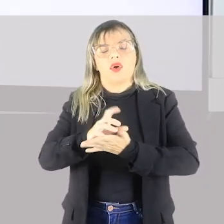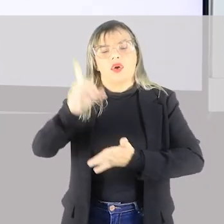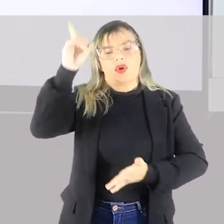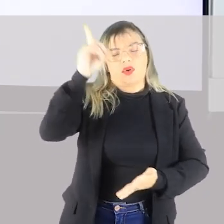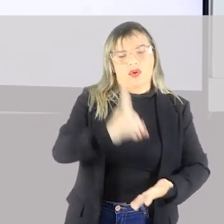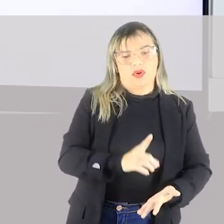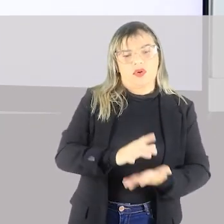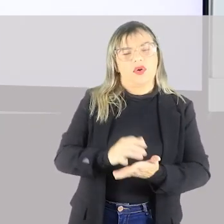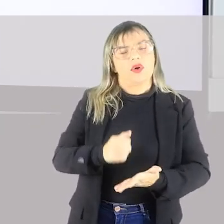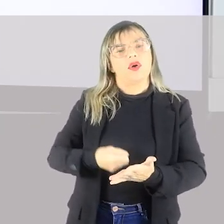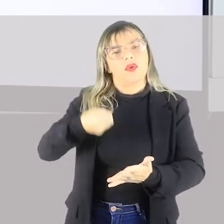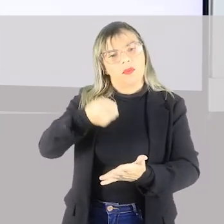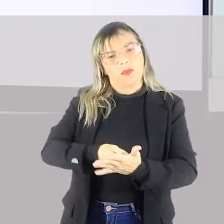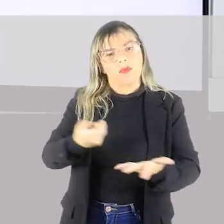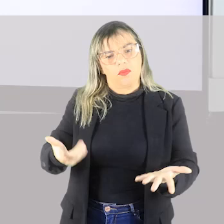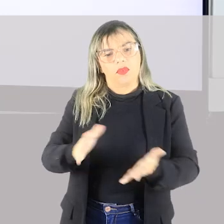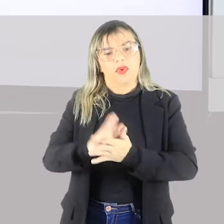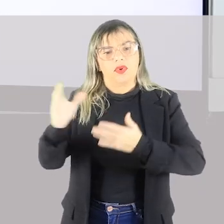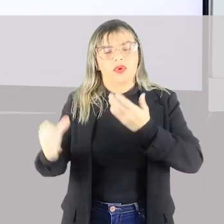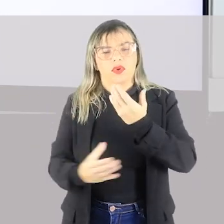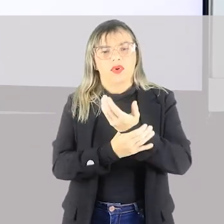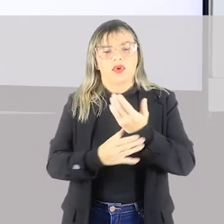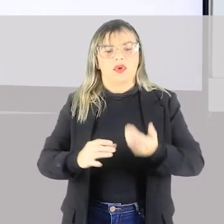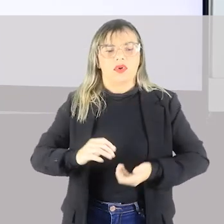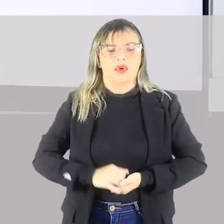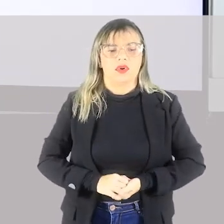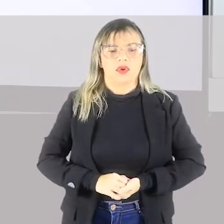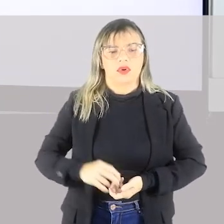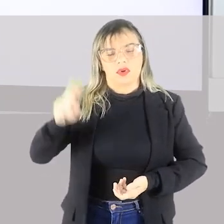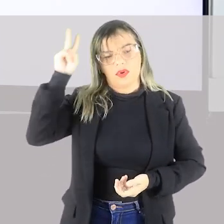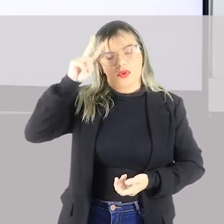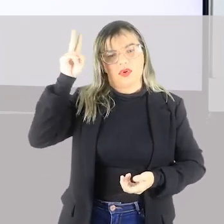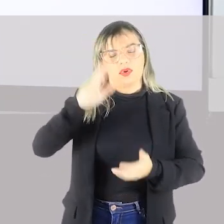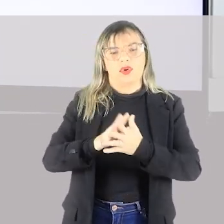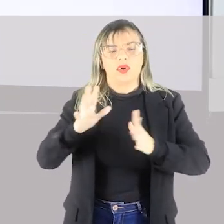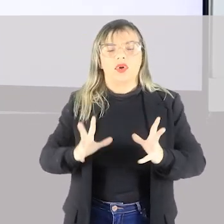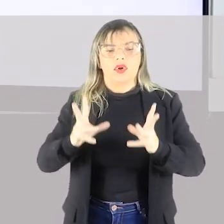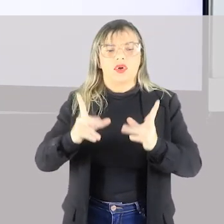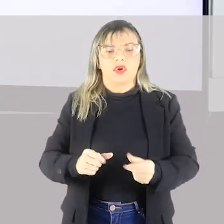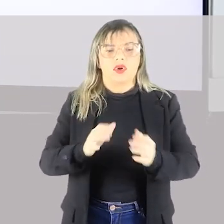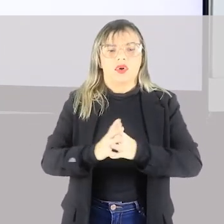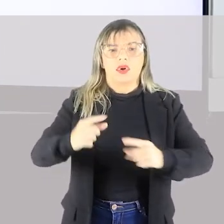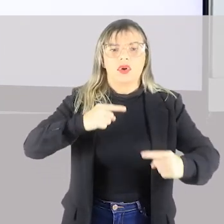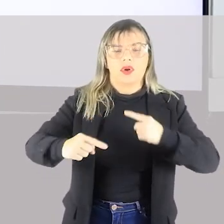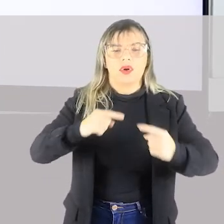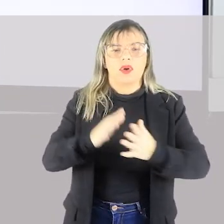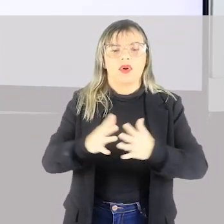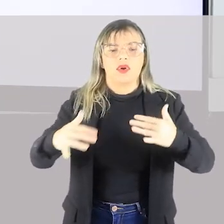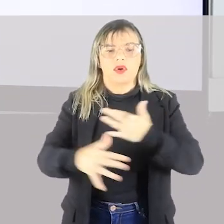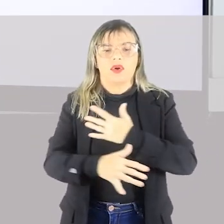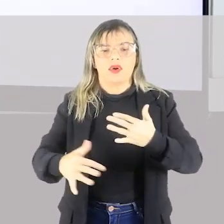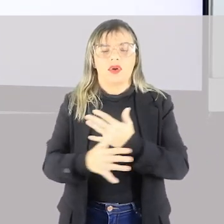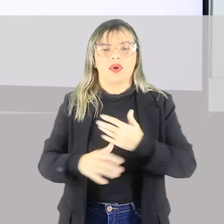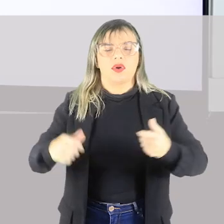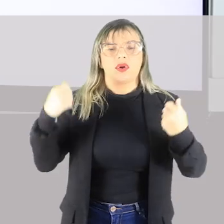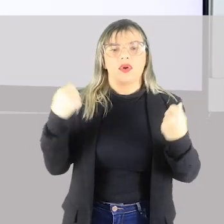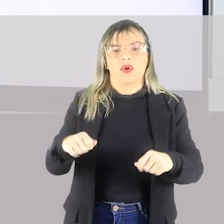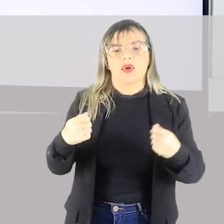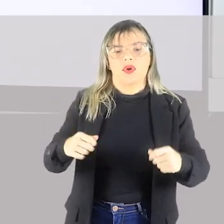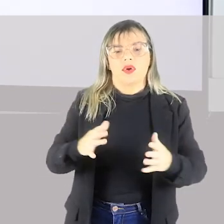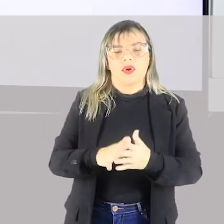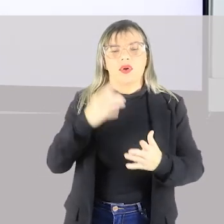direitos assegurados e garantidos, certo? Então lembra, toda política urbana, ela